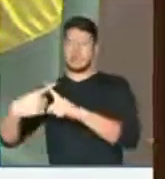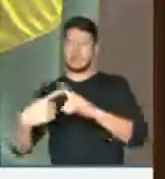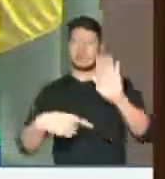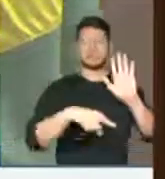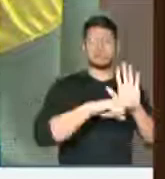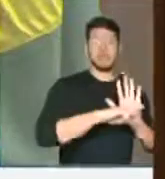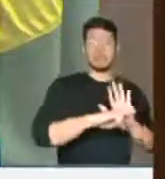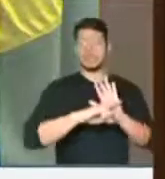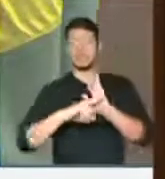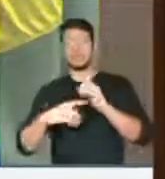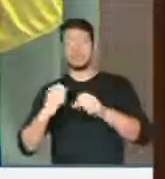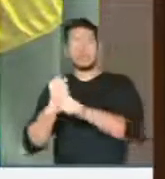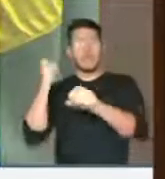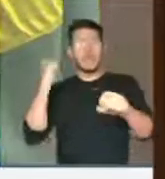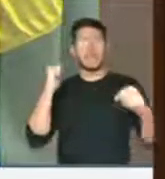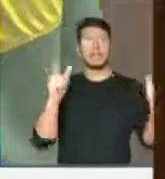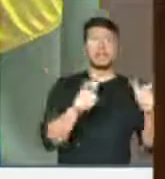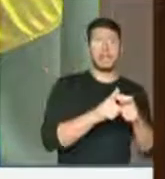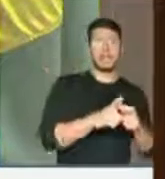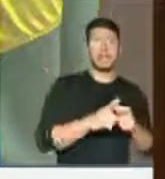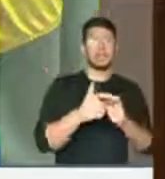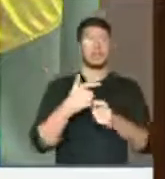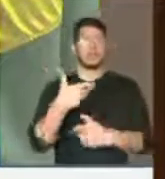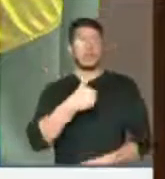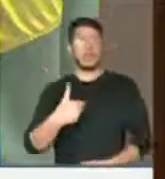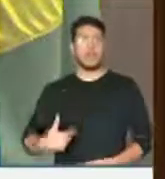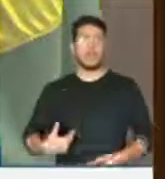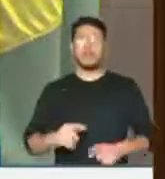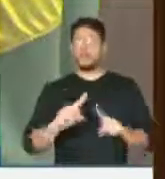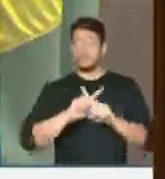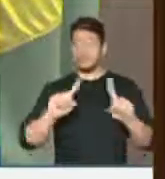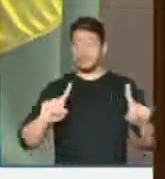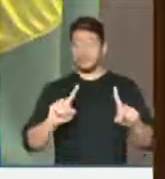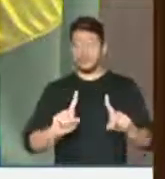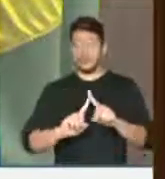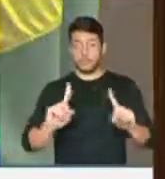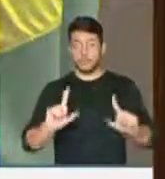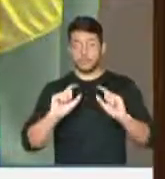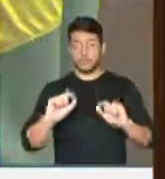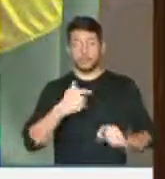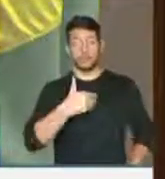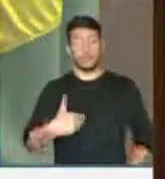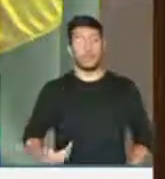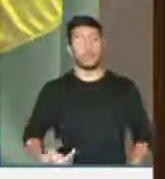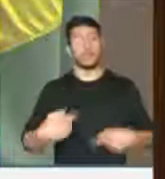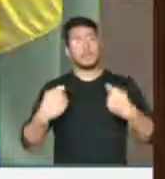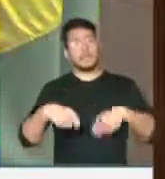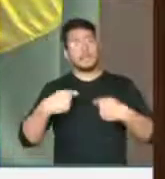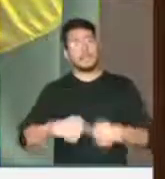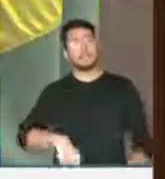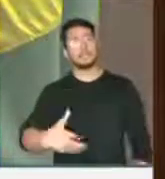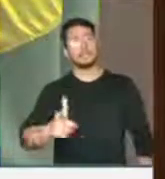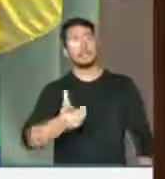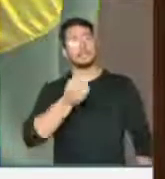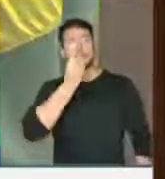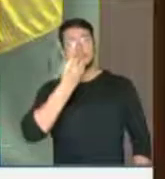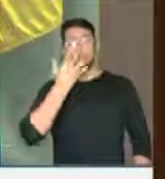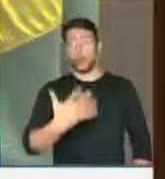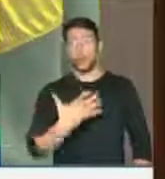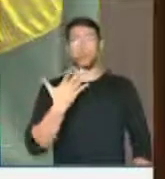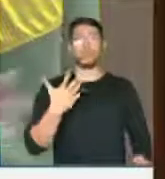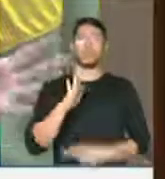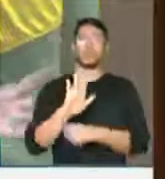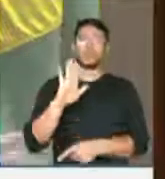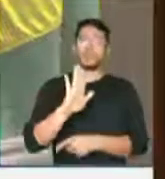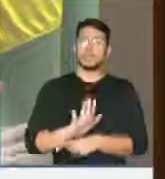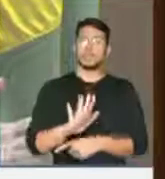pequeno. O que eu penso é que o Estado precisa ser eficiente e ajudar nestas horas de dificuldades, de